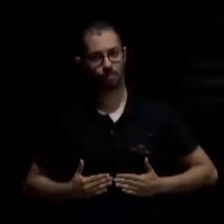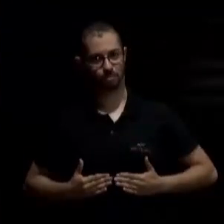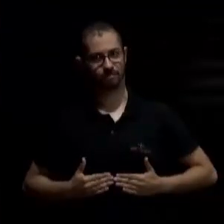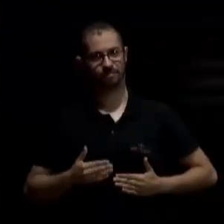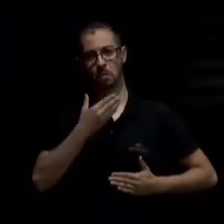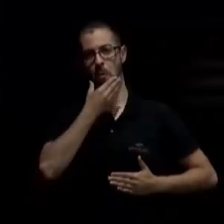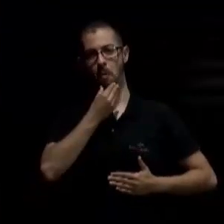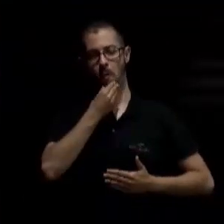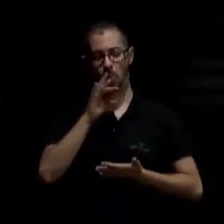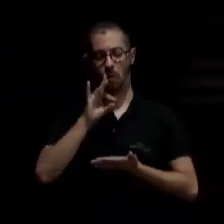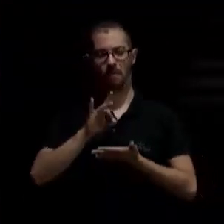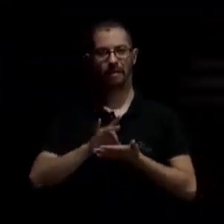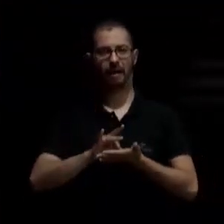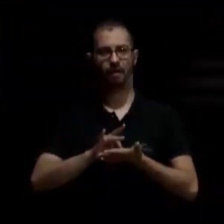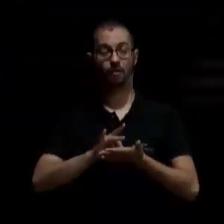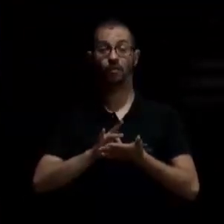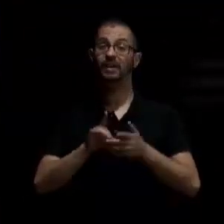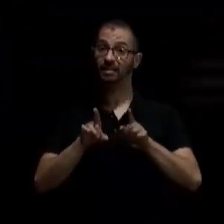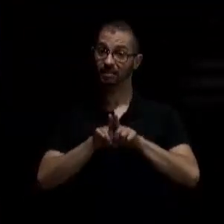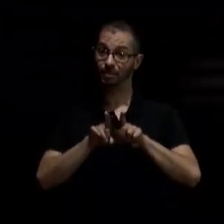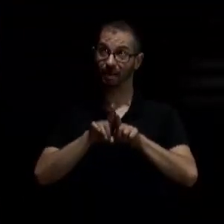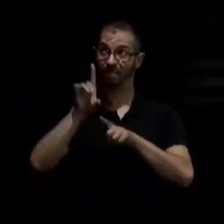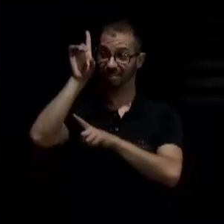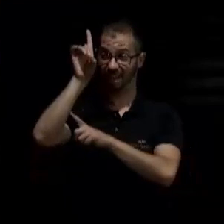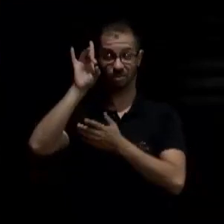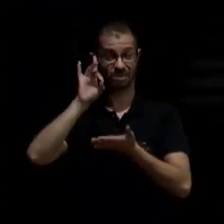homem e totalmente Deus.